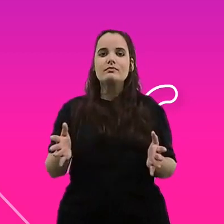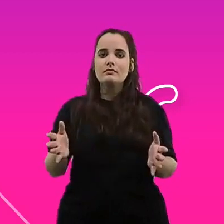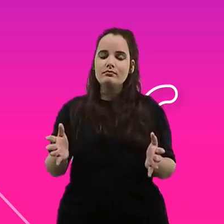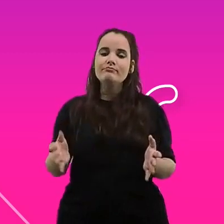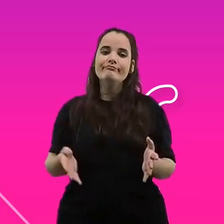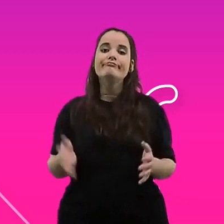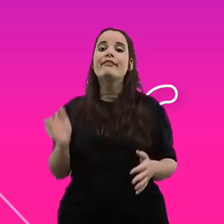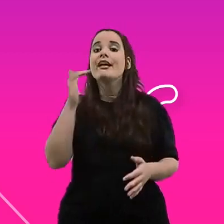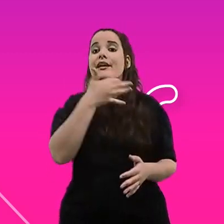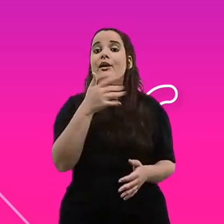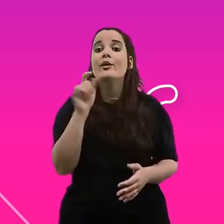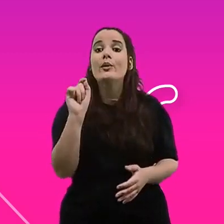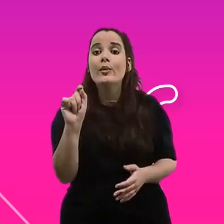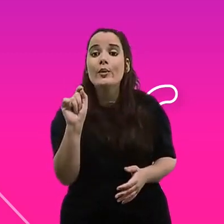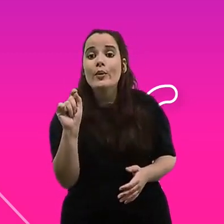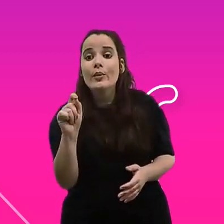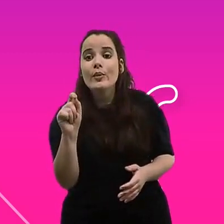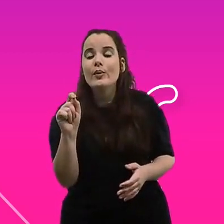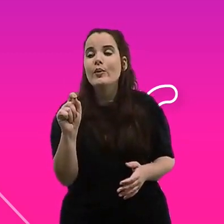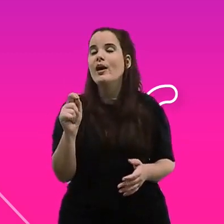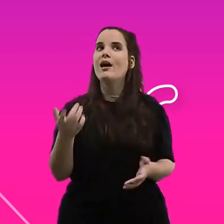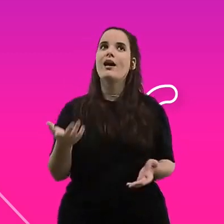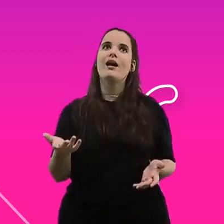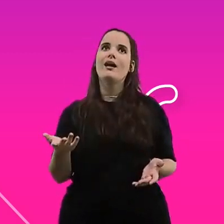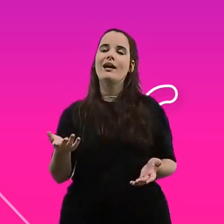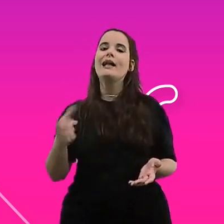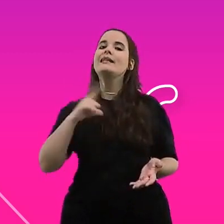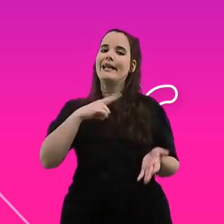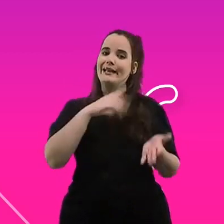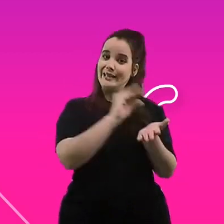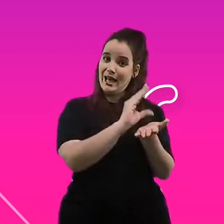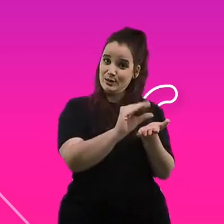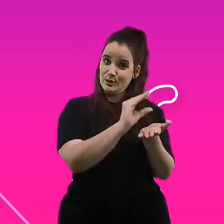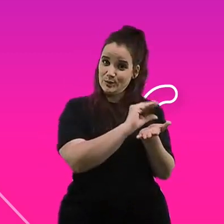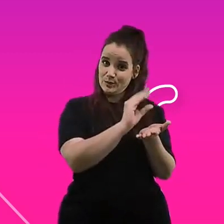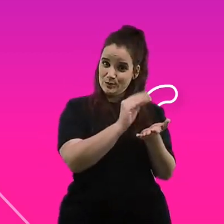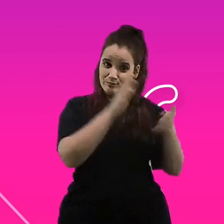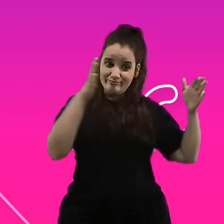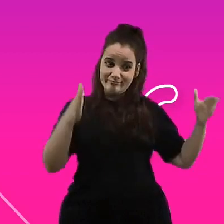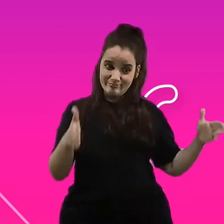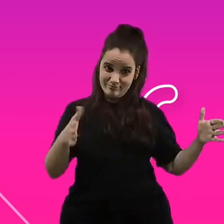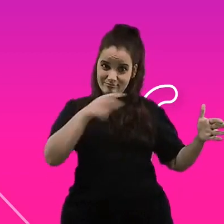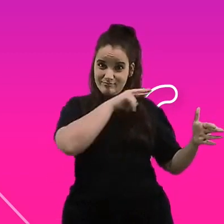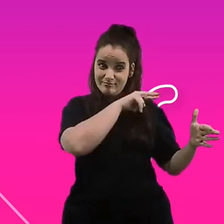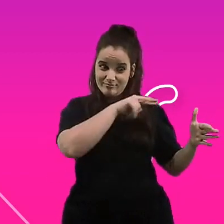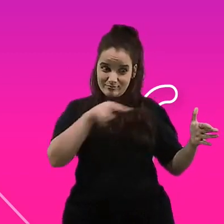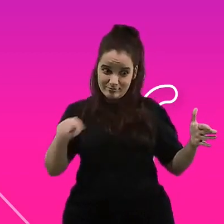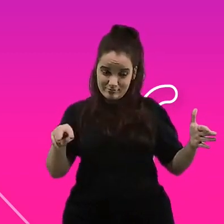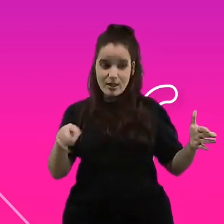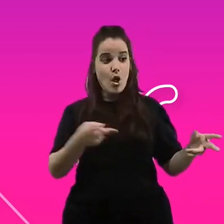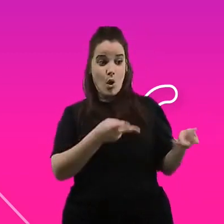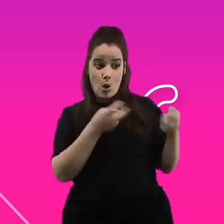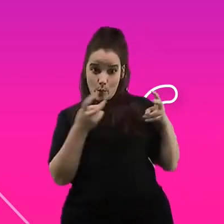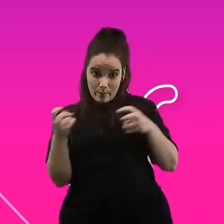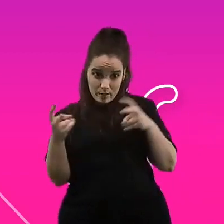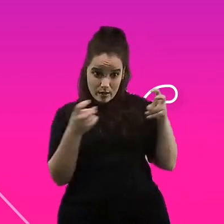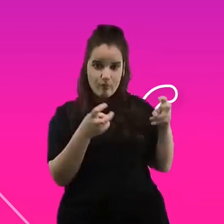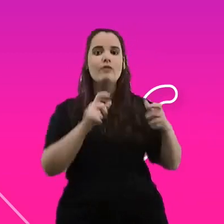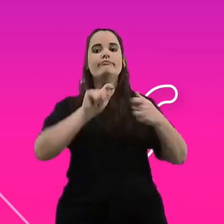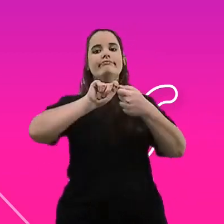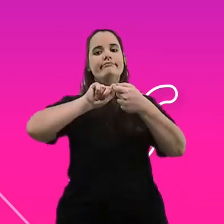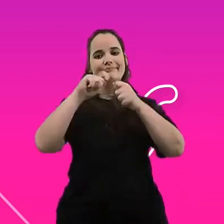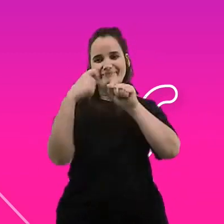verdade, diante dos dados que a gente vinha acompanhando, a gente parou e observou e se adequou, né, a